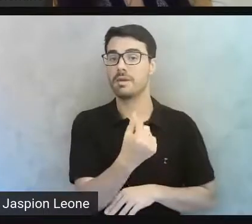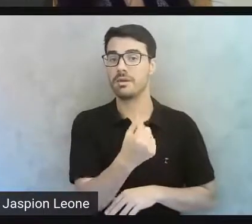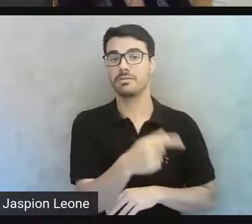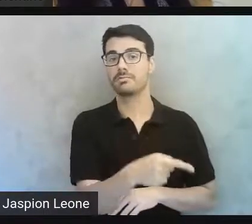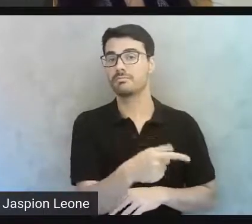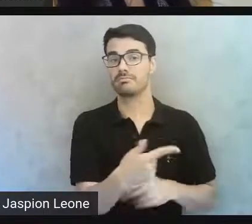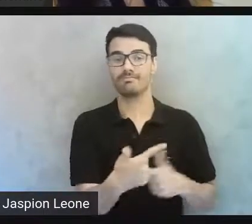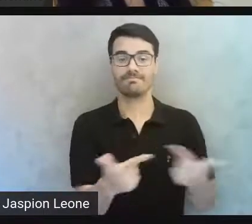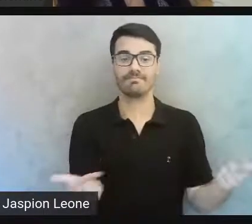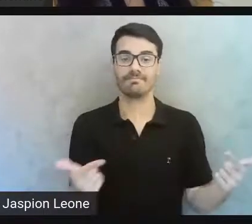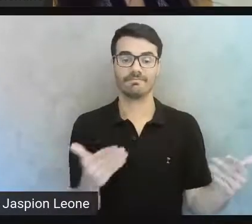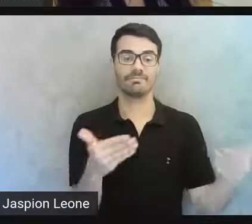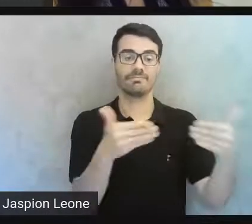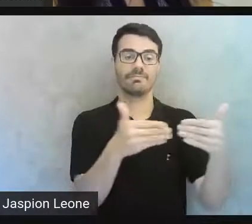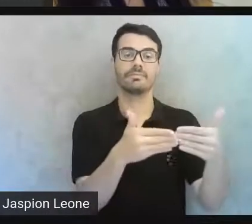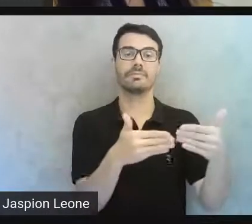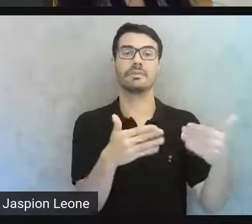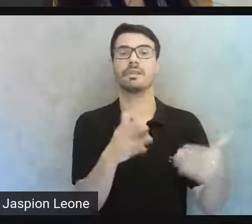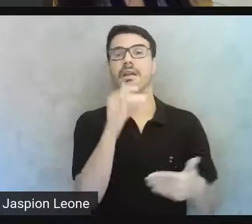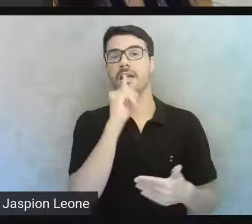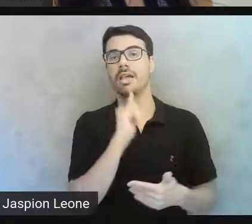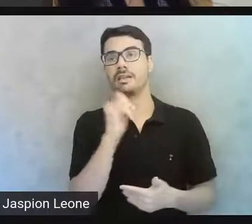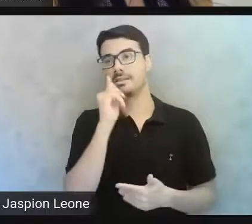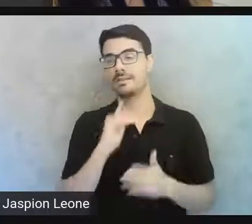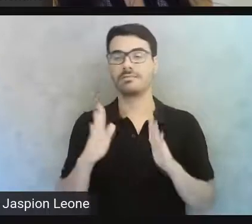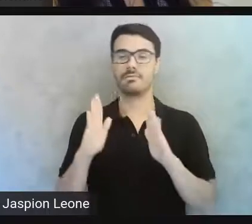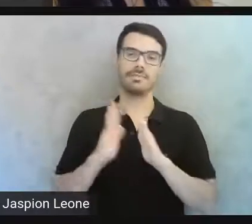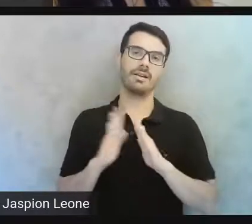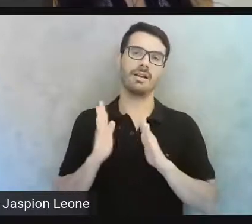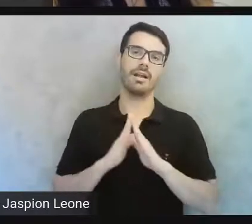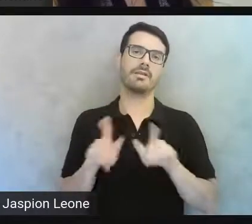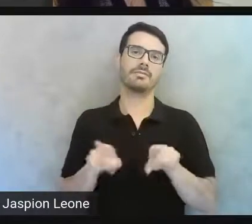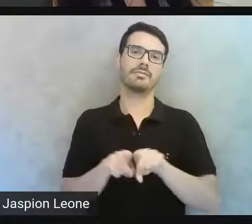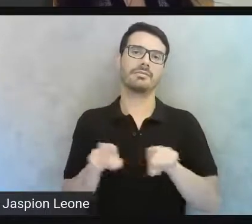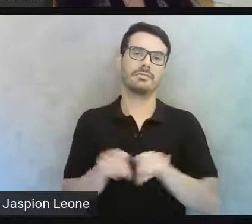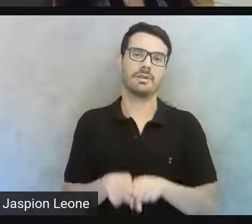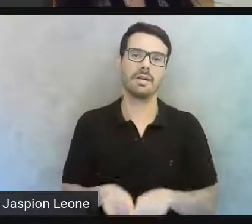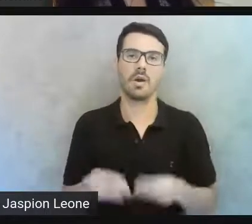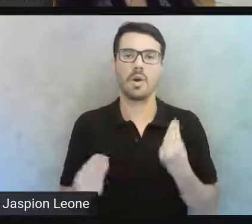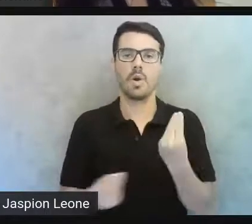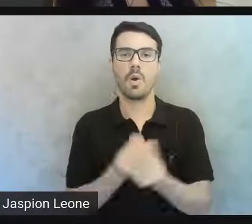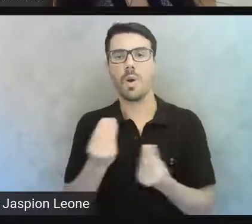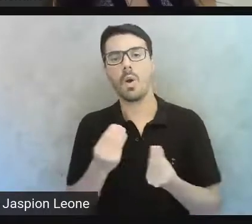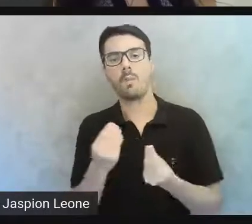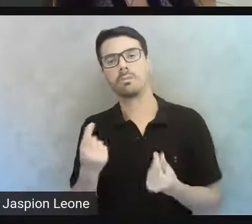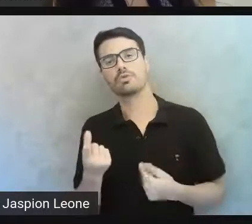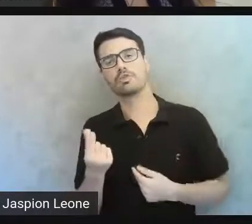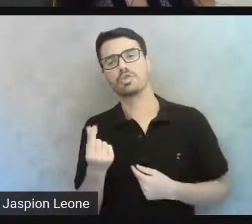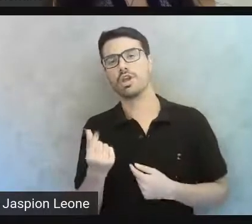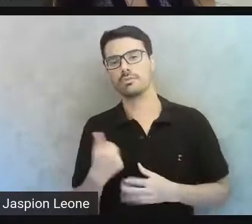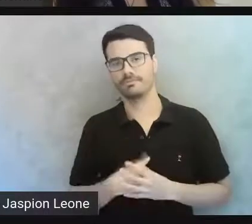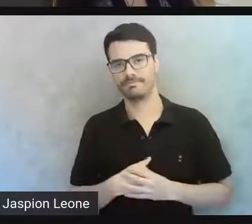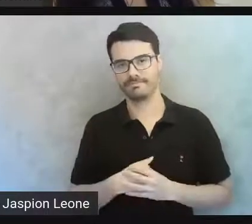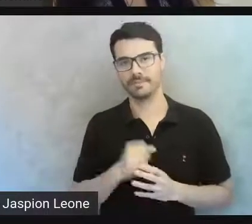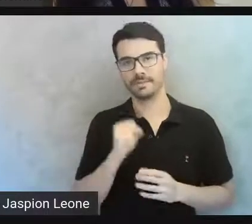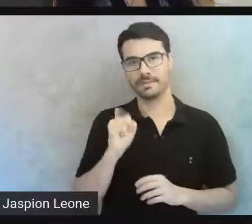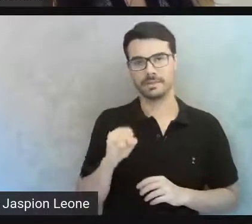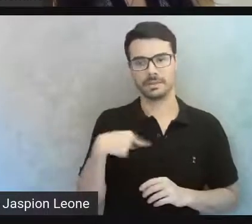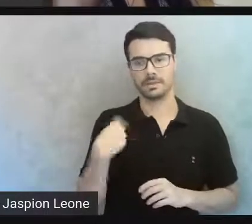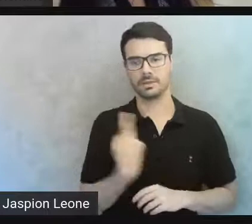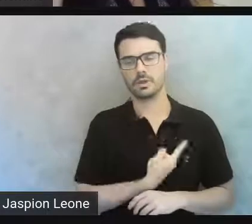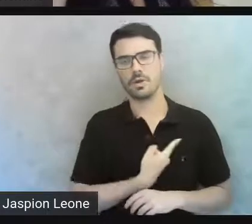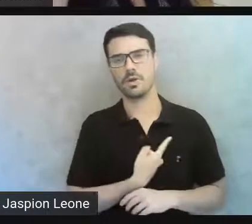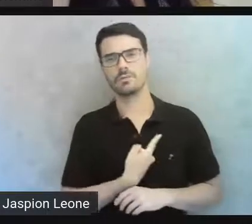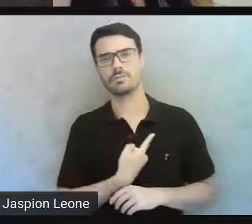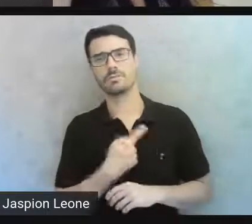Então, e assim, o próprio exemplo em casa também, assim, de como a gente lida com dinheiro, até a Adriana falou sobre isso, né? Se a gente não